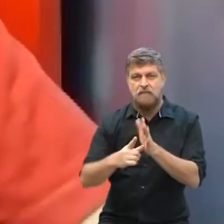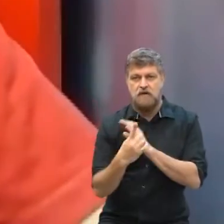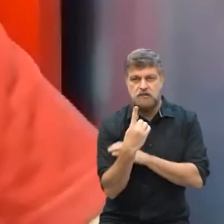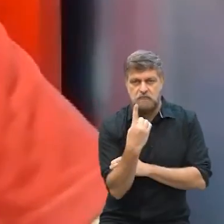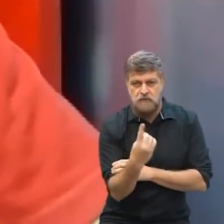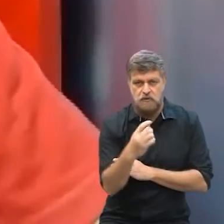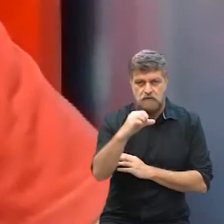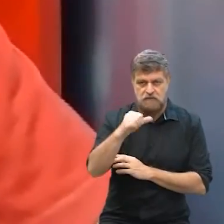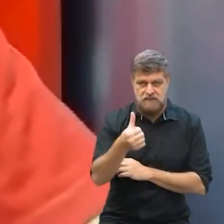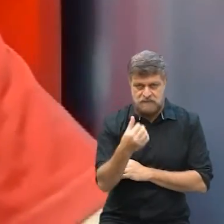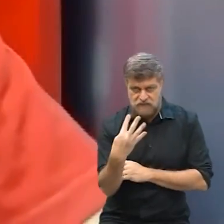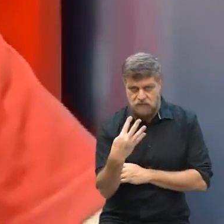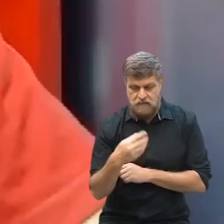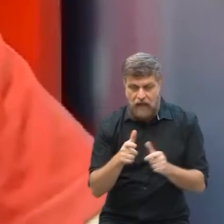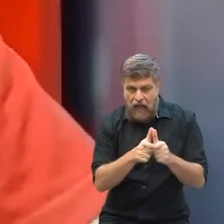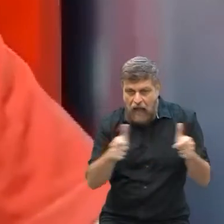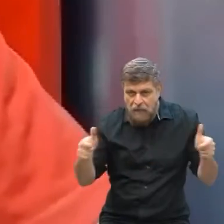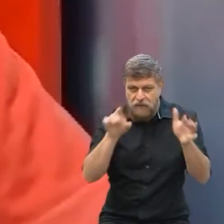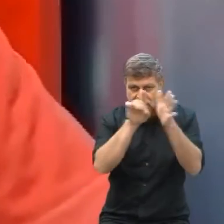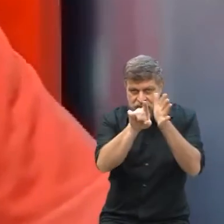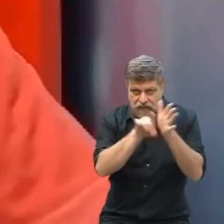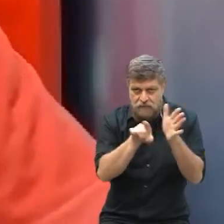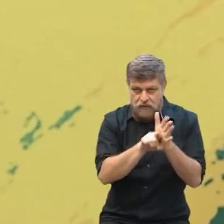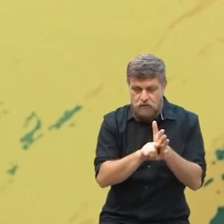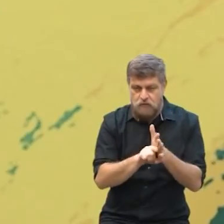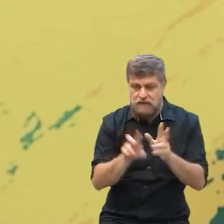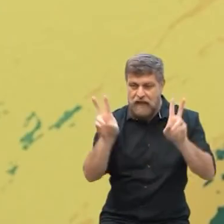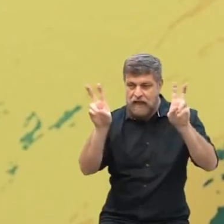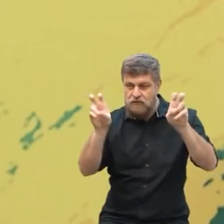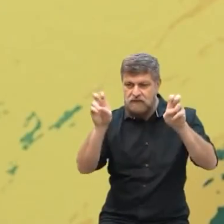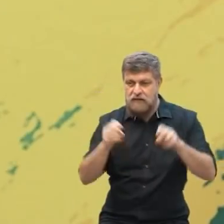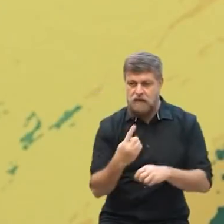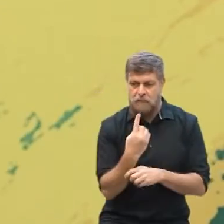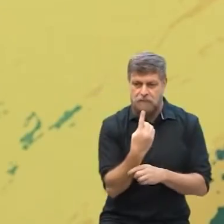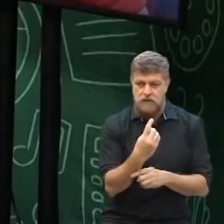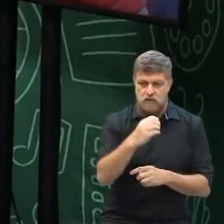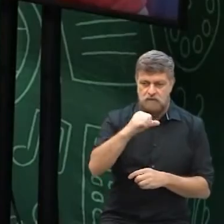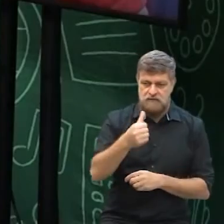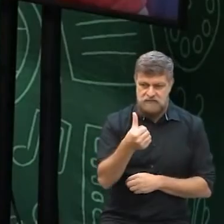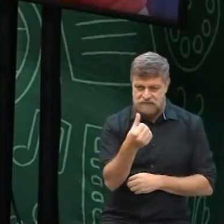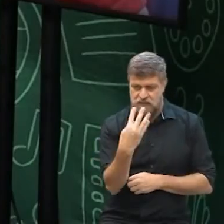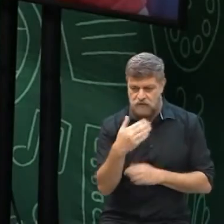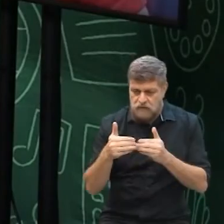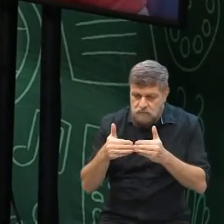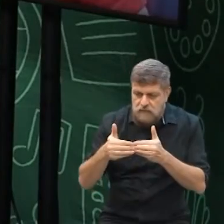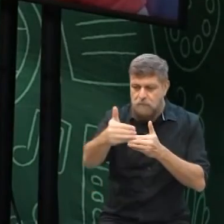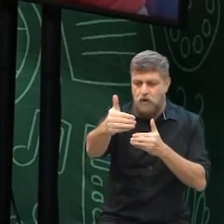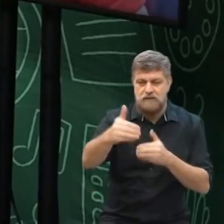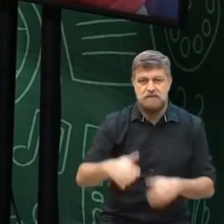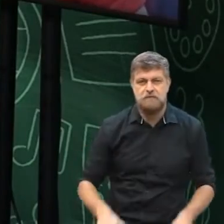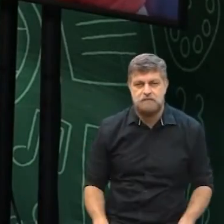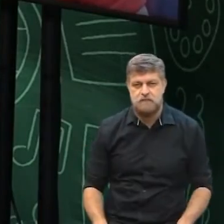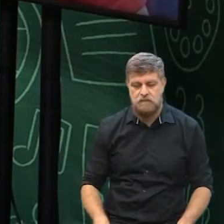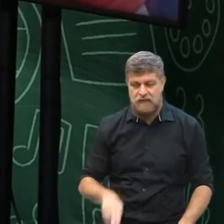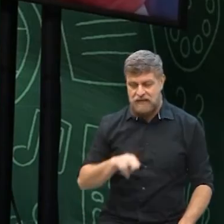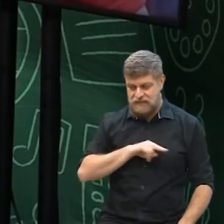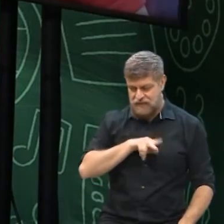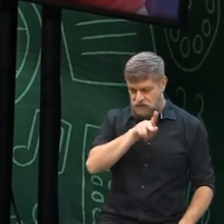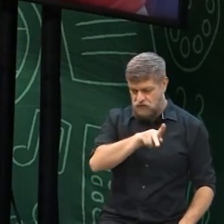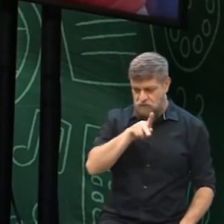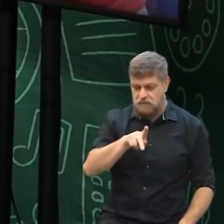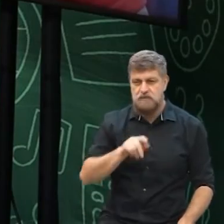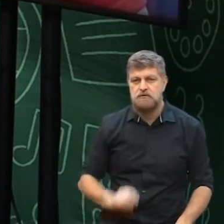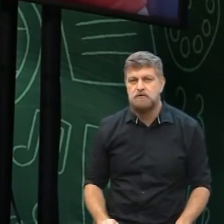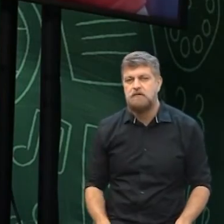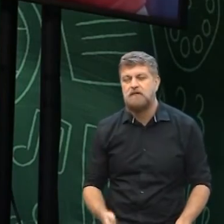Pós-64, bastante questão do Enem do período pós-64. Professor Neto, que está conversando conosco aqui no quadro De Olho na Educação,